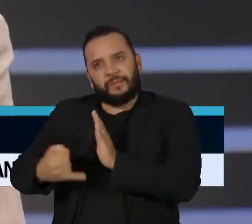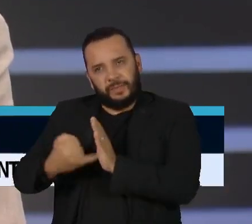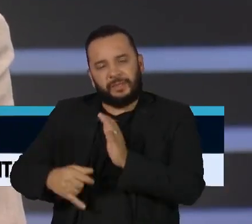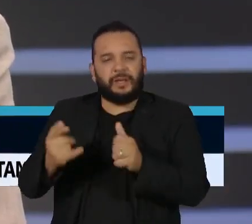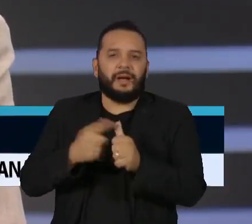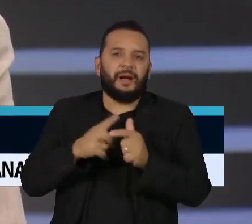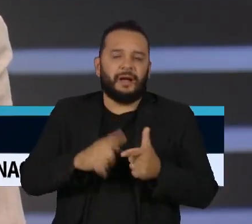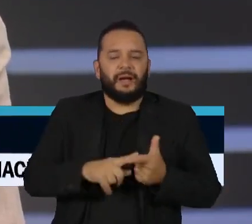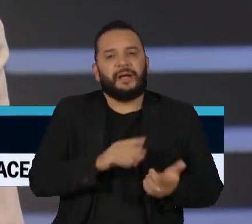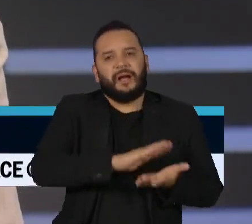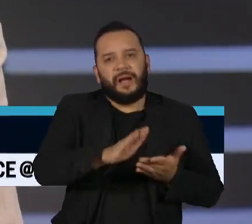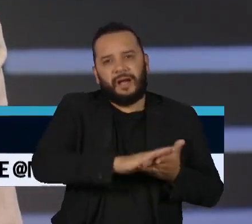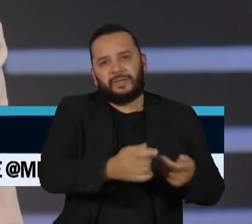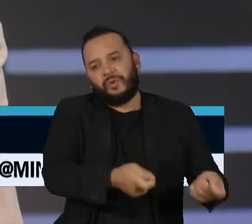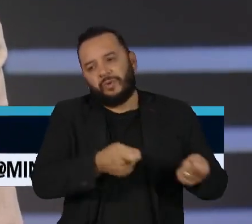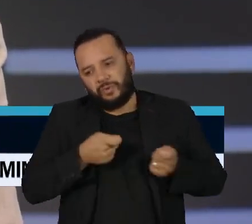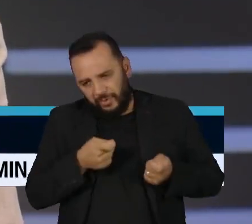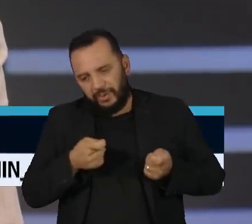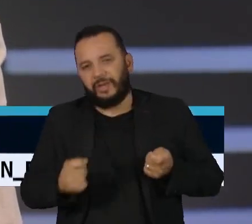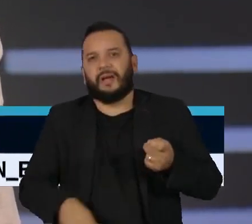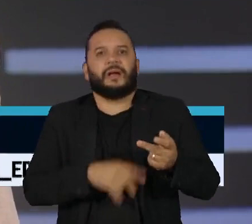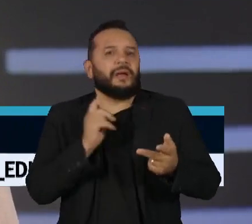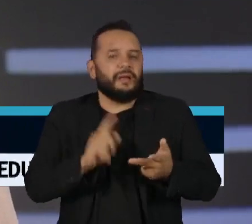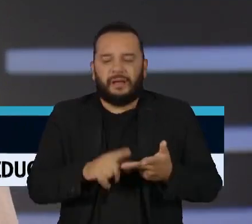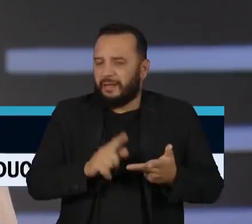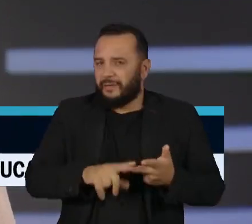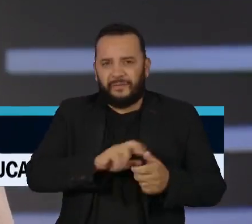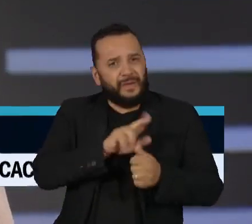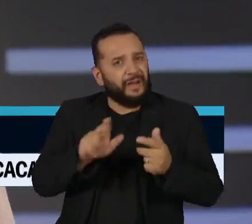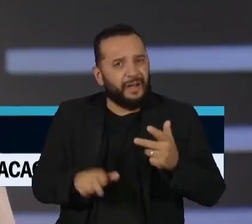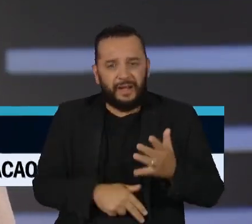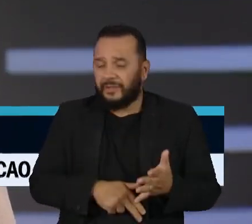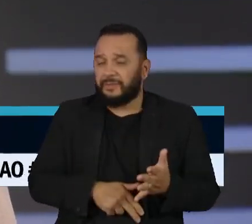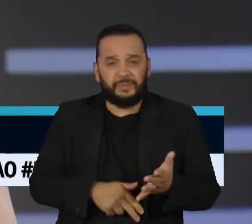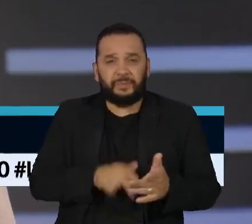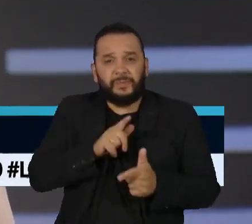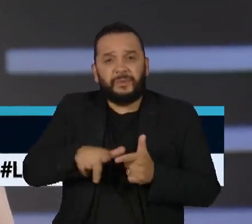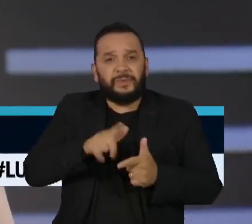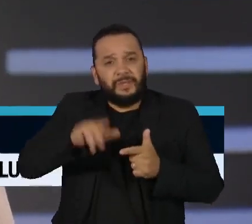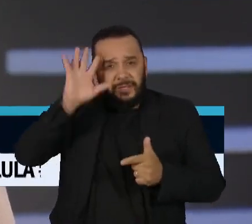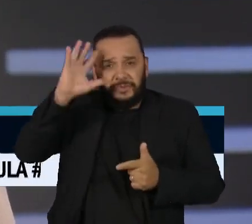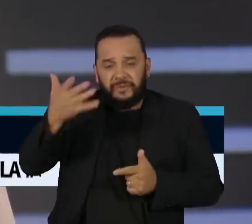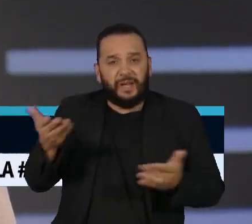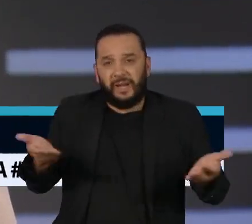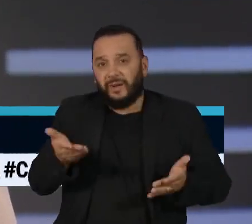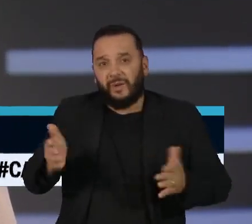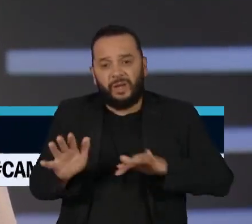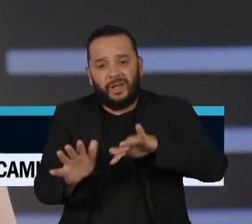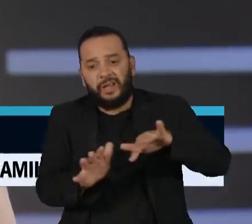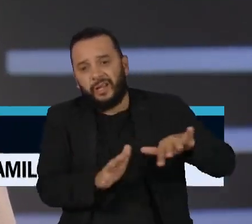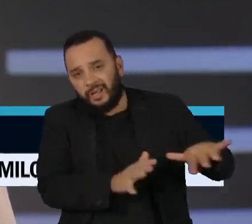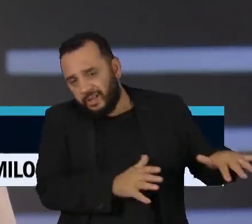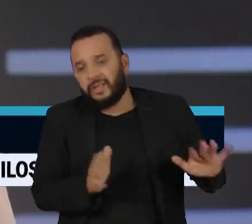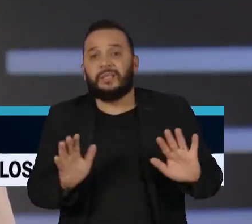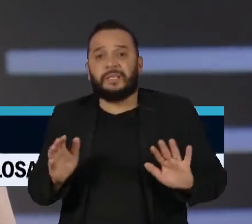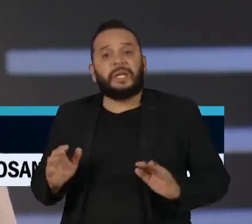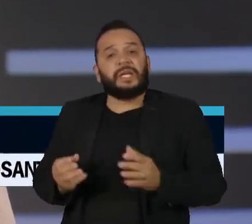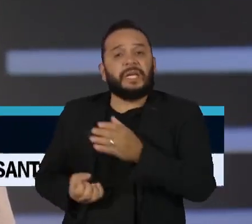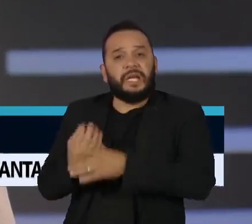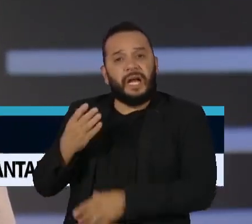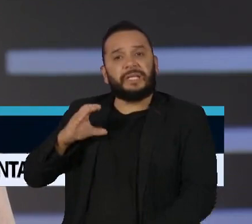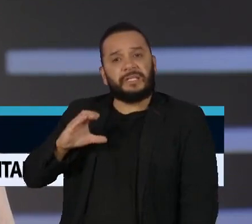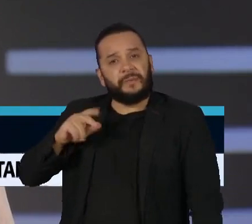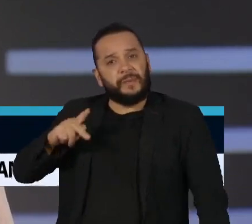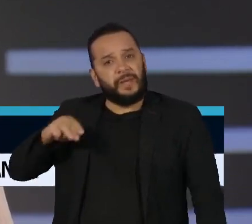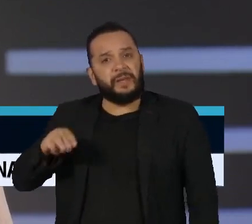ancoragem fiscal acabou-se sendo negociado uma série de coisas no Congresso você ter que enfrentar e tem que enfrentar pois não